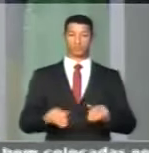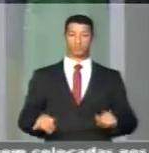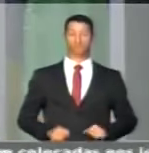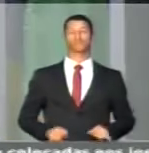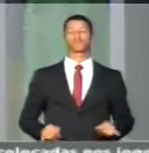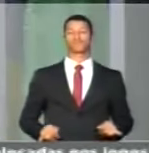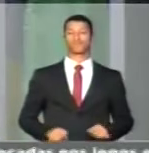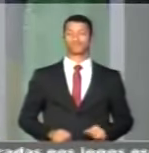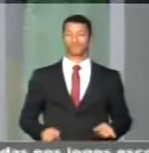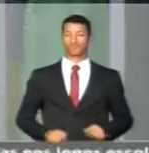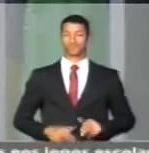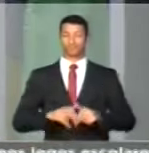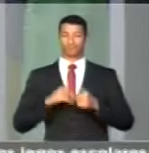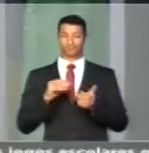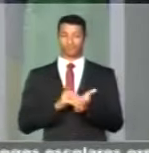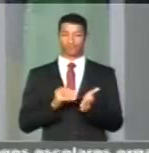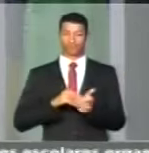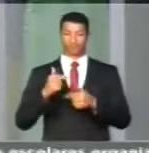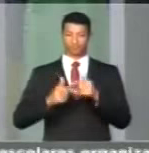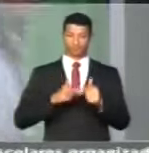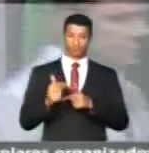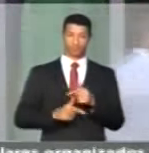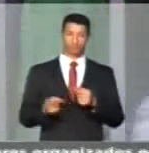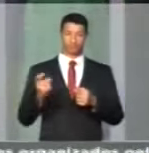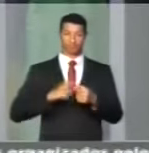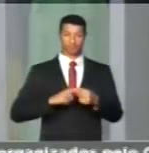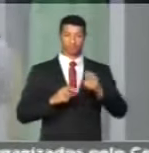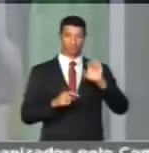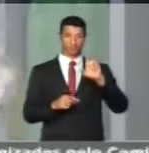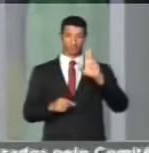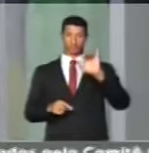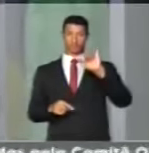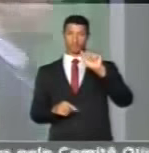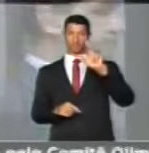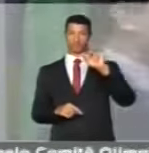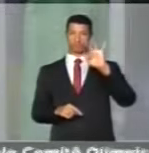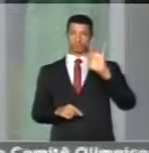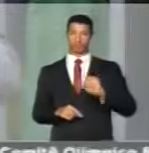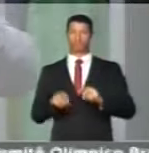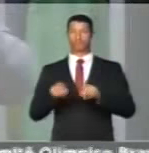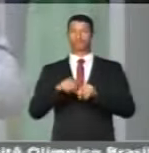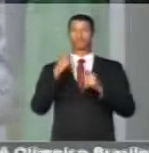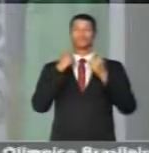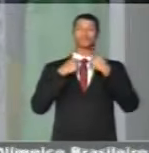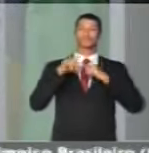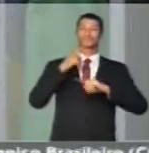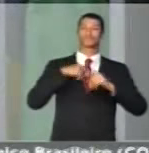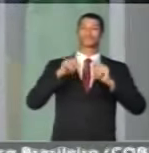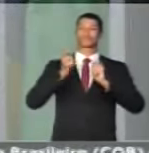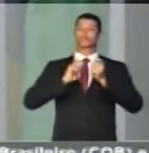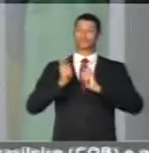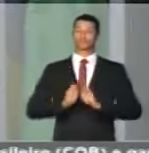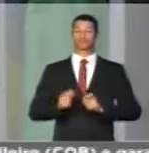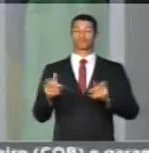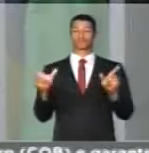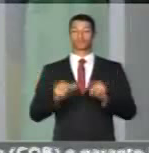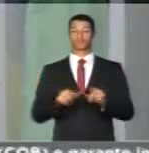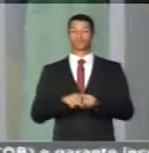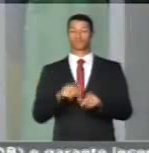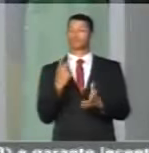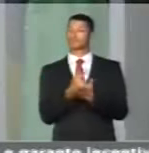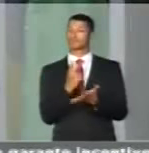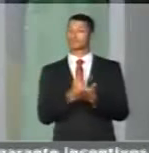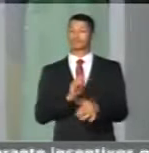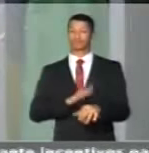muito caro pelo desemprego, pela volta da carestia, pela falta de perspectiva, por uma economia encolhendo e, ao